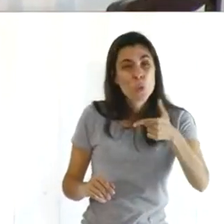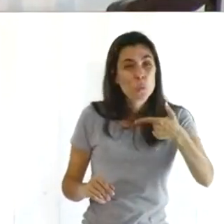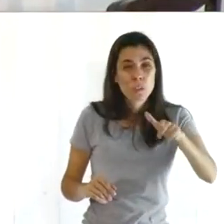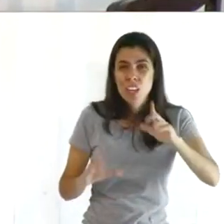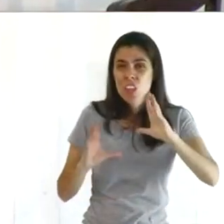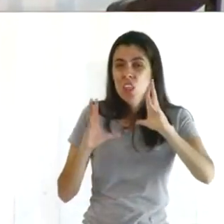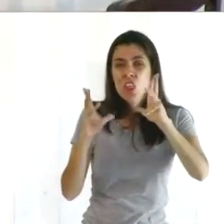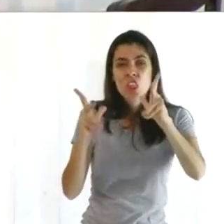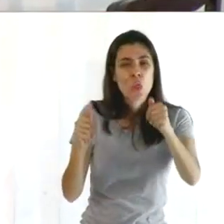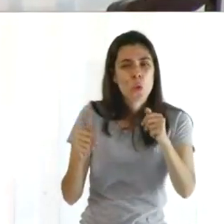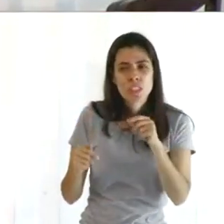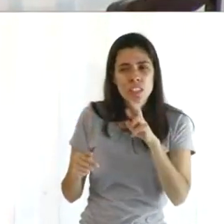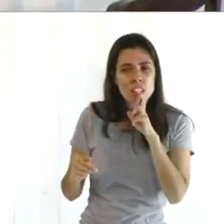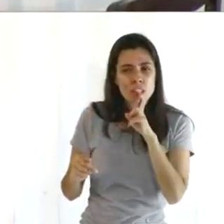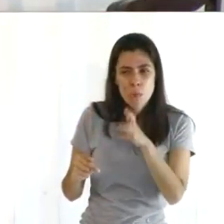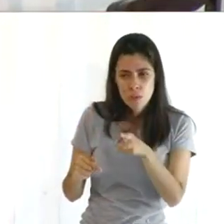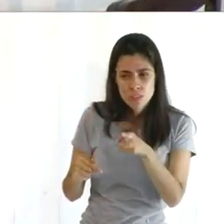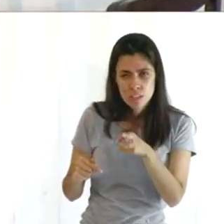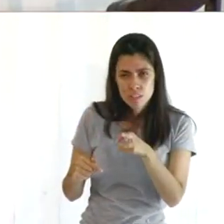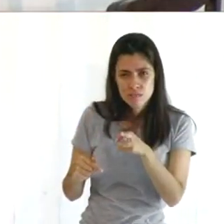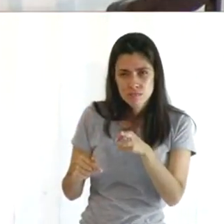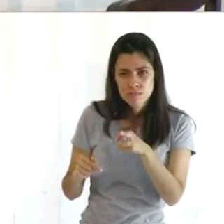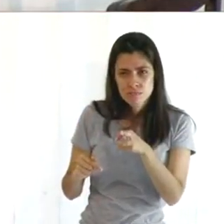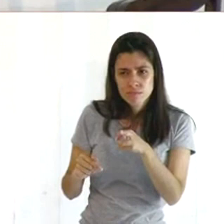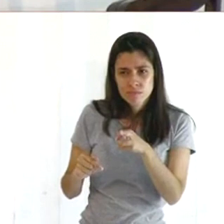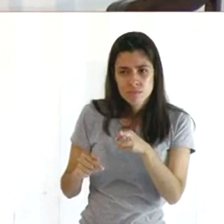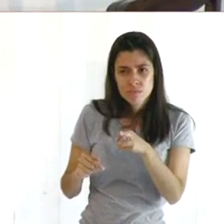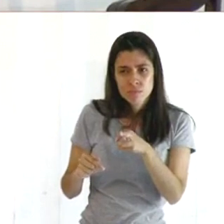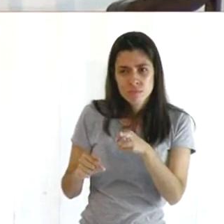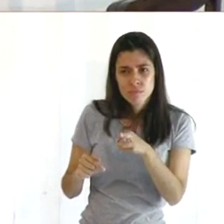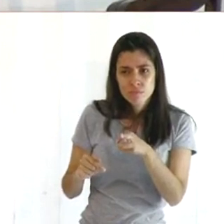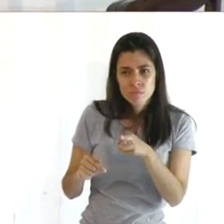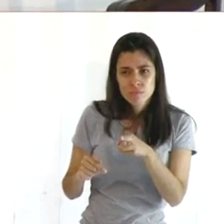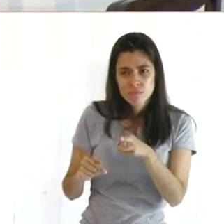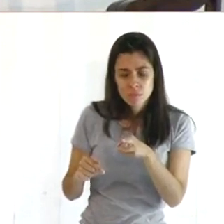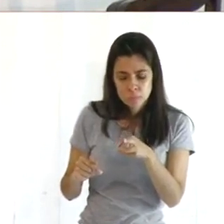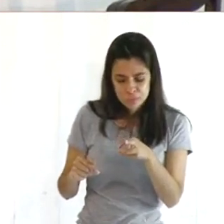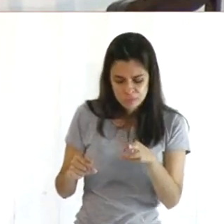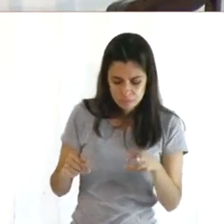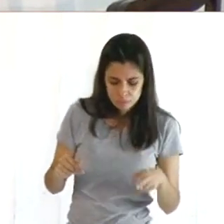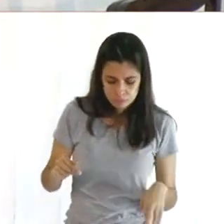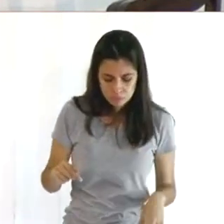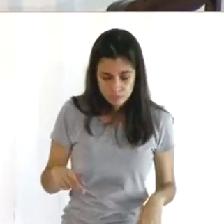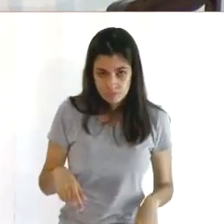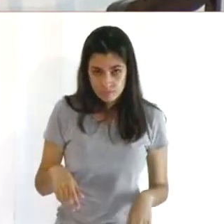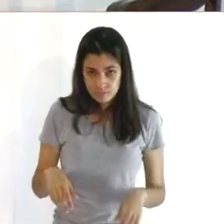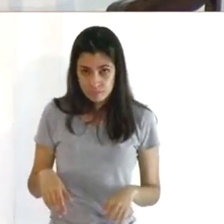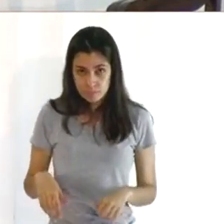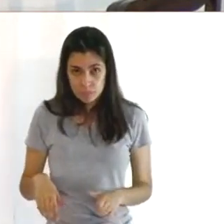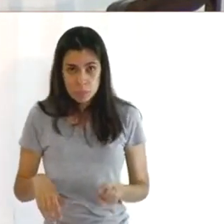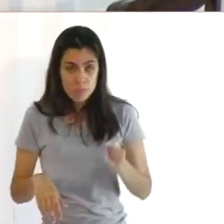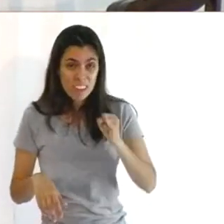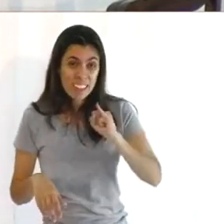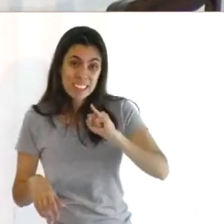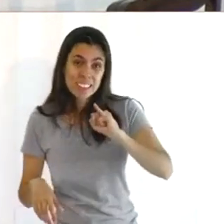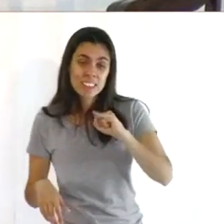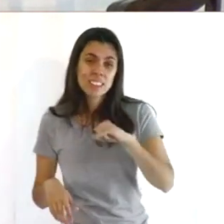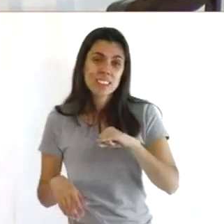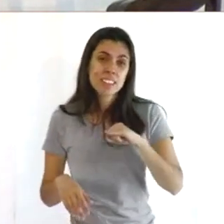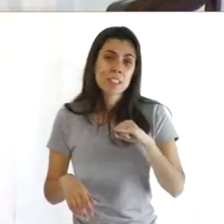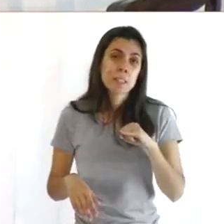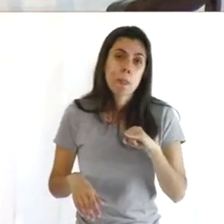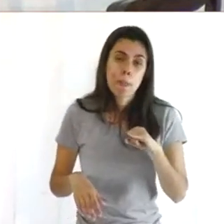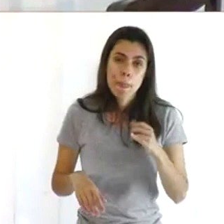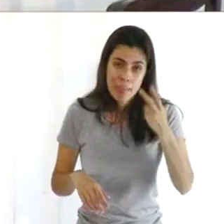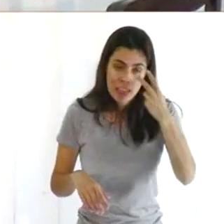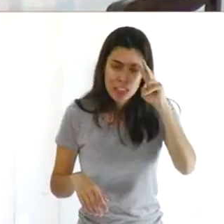vezes você tem muitas perguntas, como Jó fez diante de Deus, mas será que se nessa noite Deus começar a fazer perguntas para você, como fez